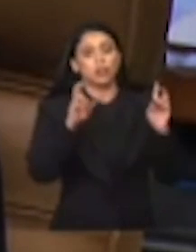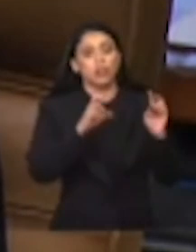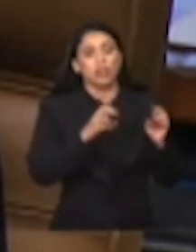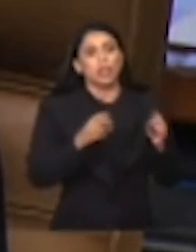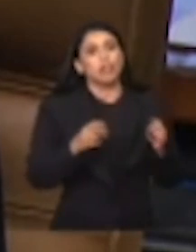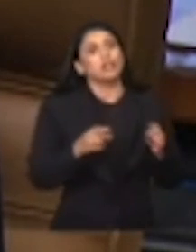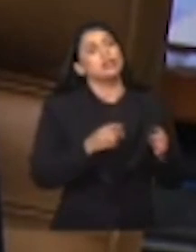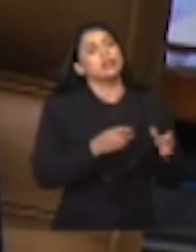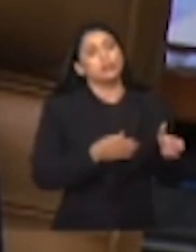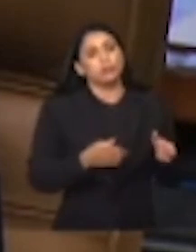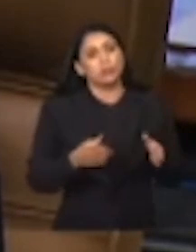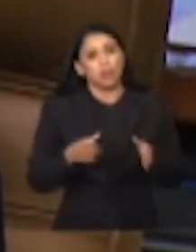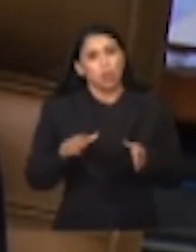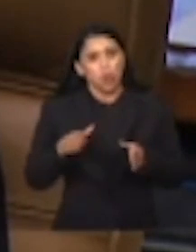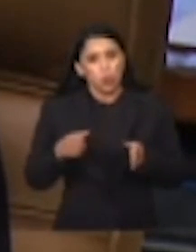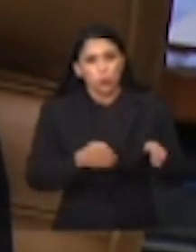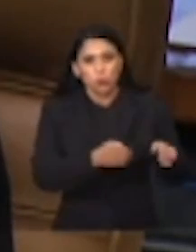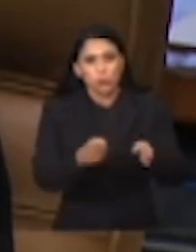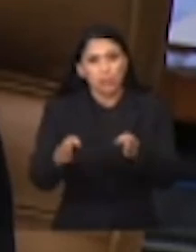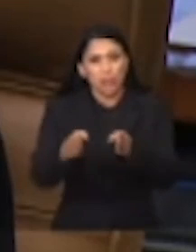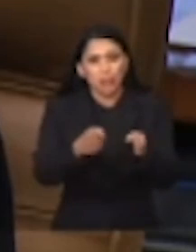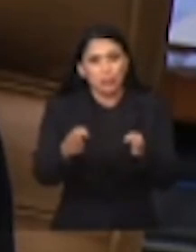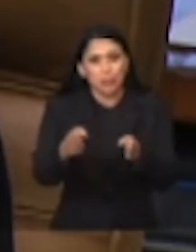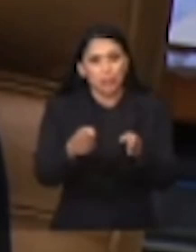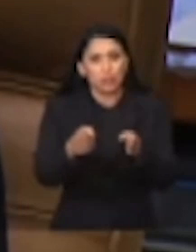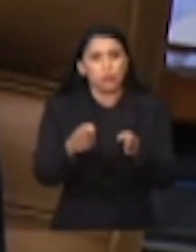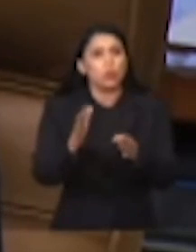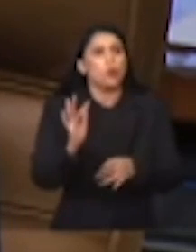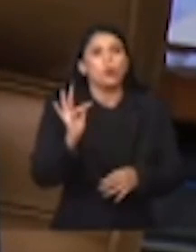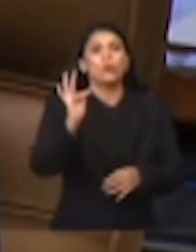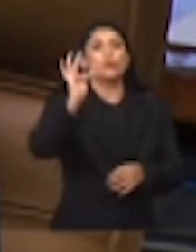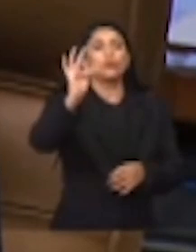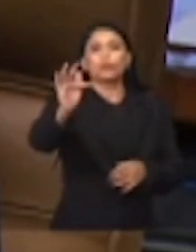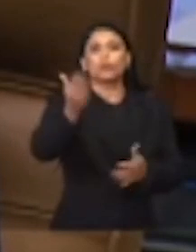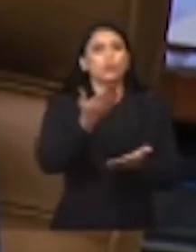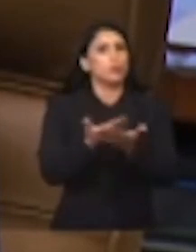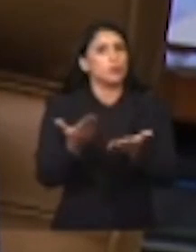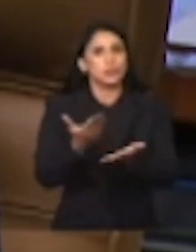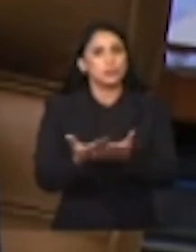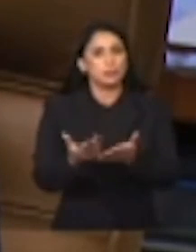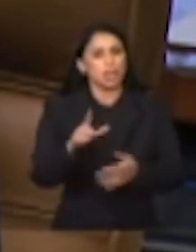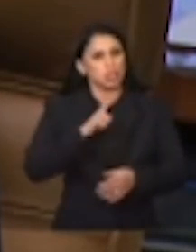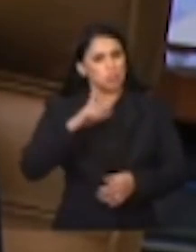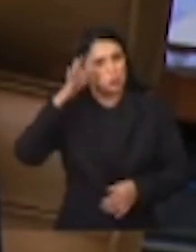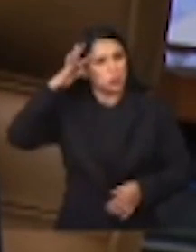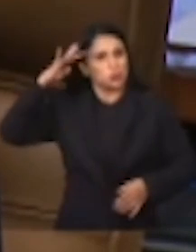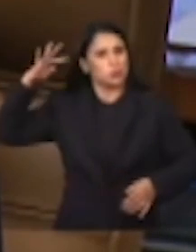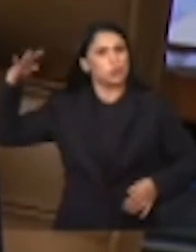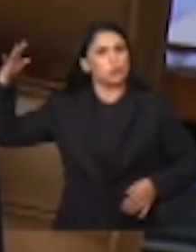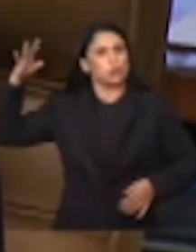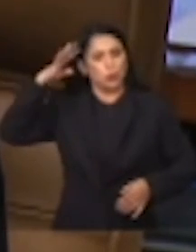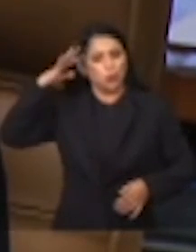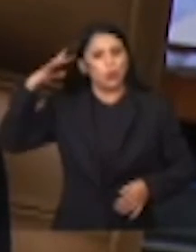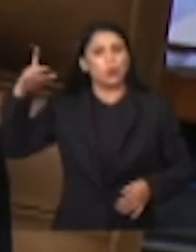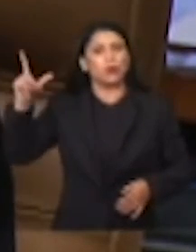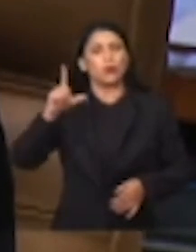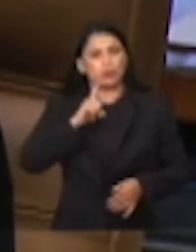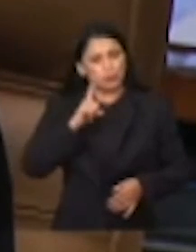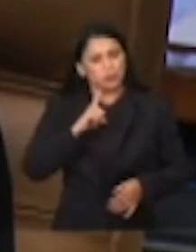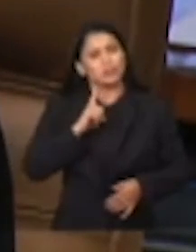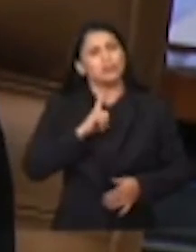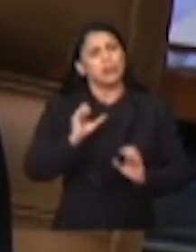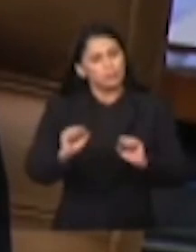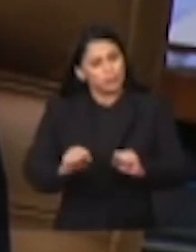do mundo nenhum destino se perde ao grande sonho dos homens e a força muda dos Vermes